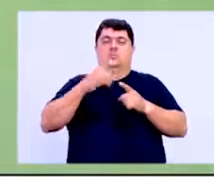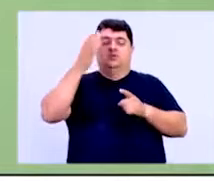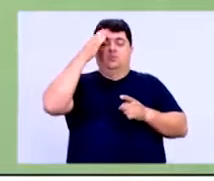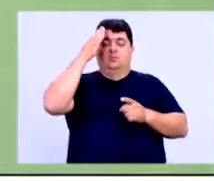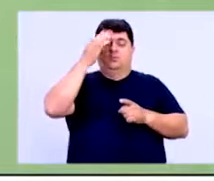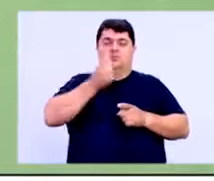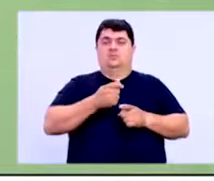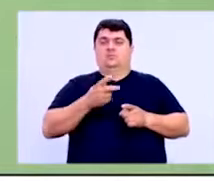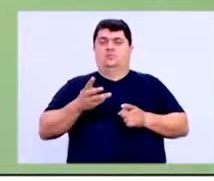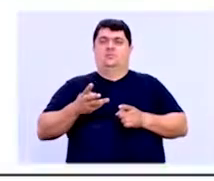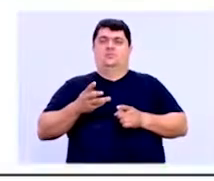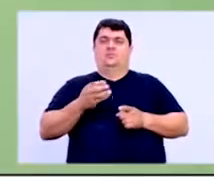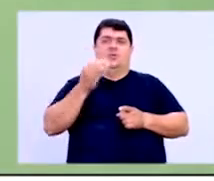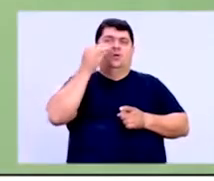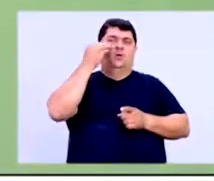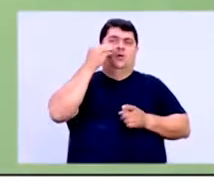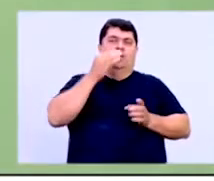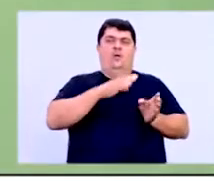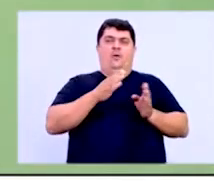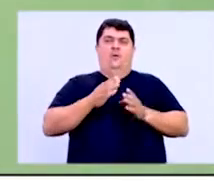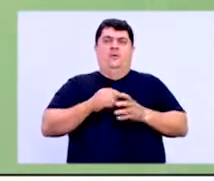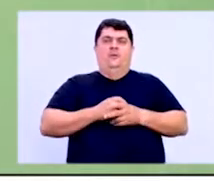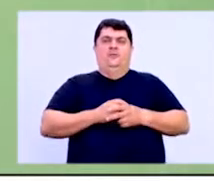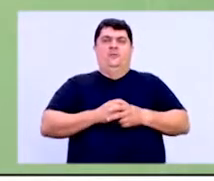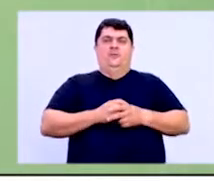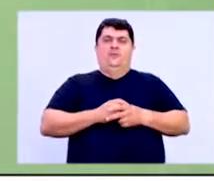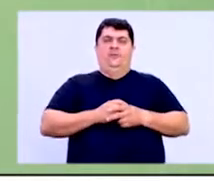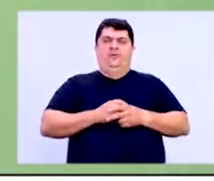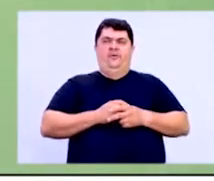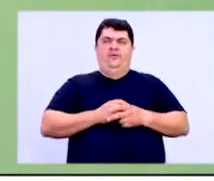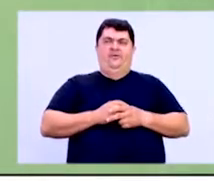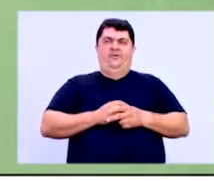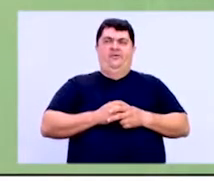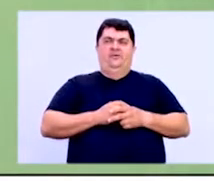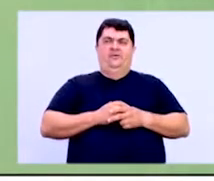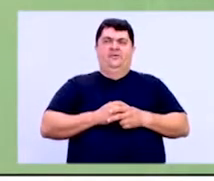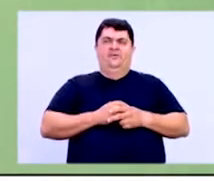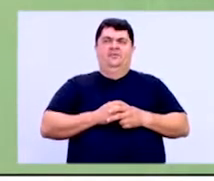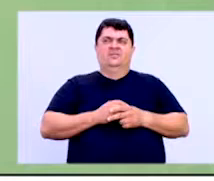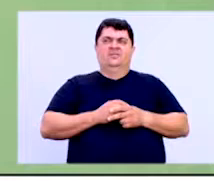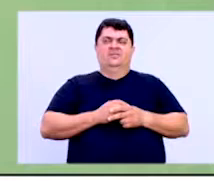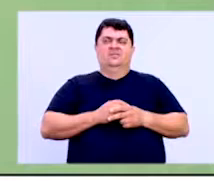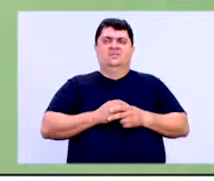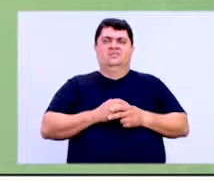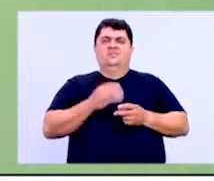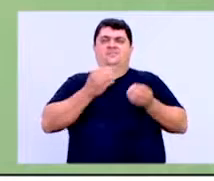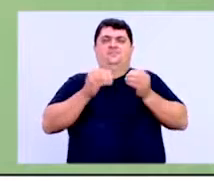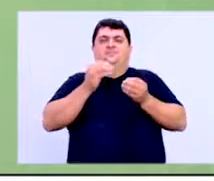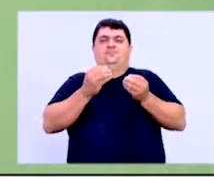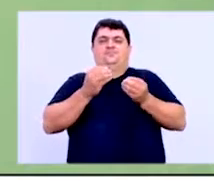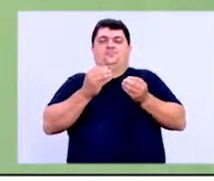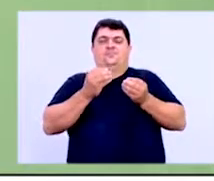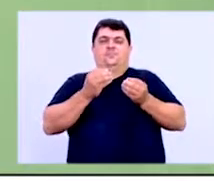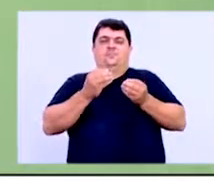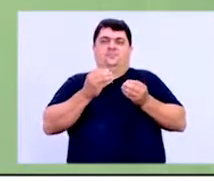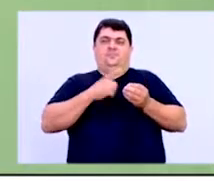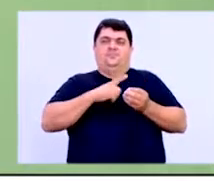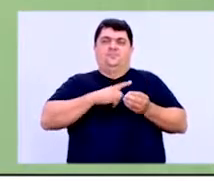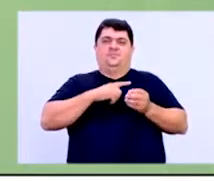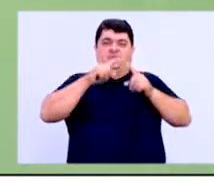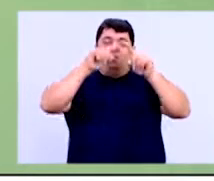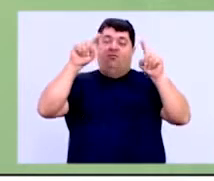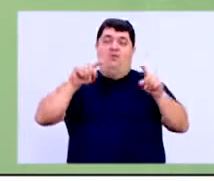começarmos a trabalhar. Vamos ver o próximo quadro. Como eu falei, na prática, né? Na prática, o que vai acontecer? A gente vai ter uma